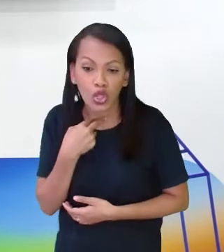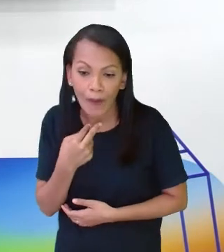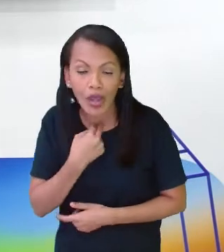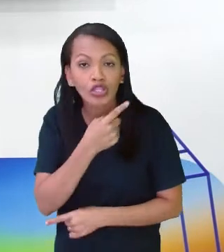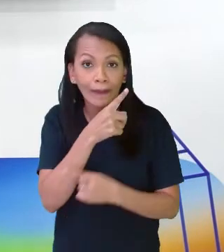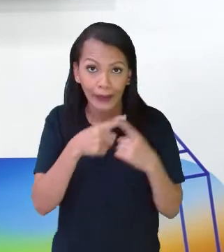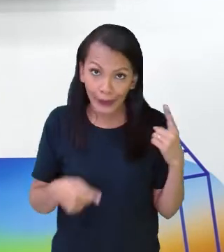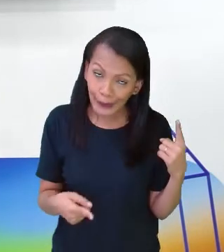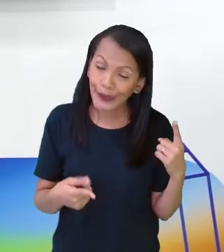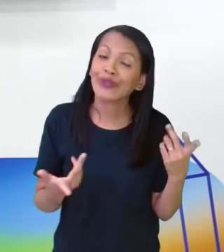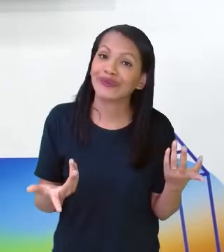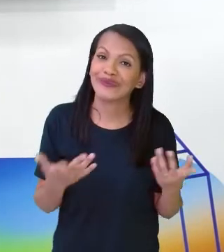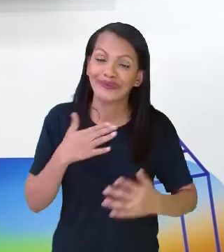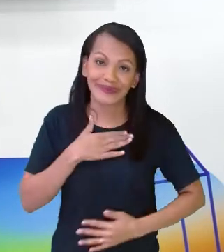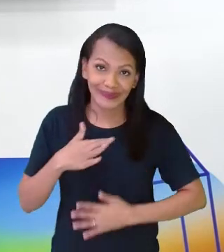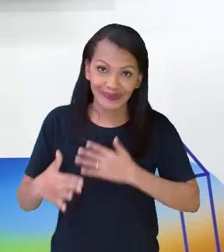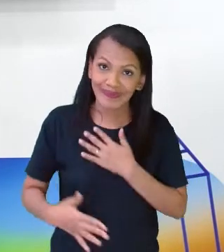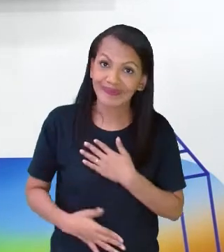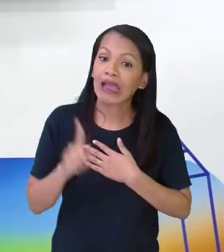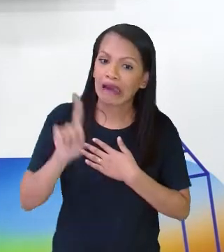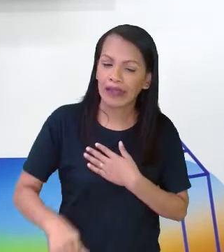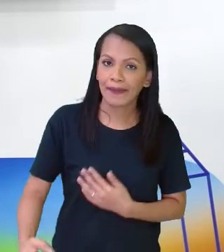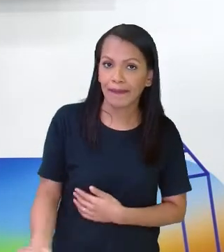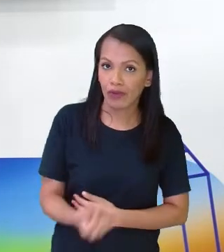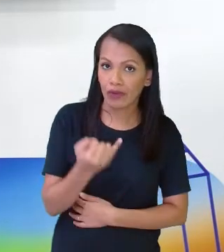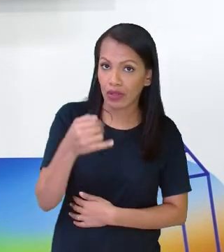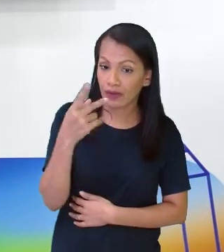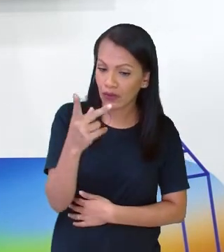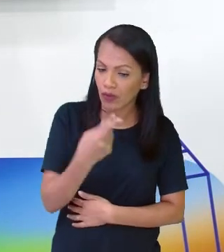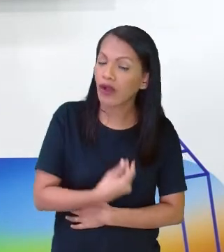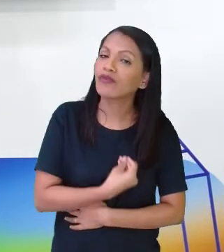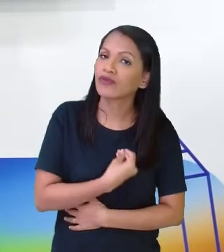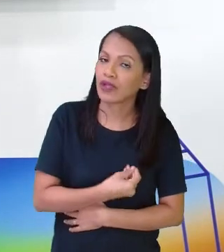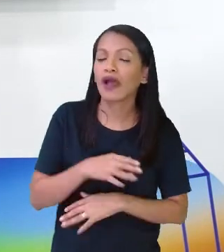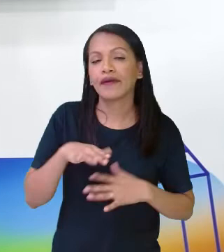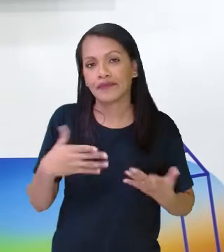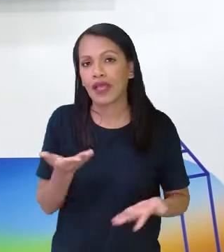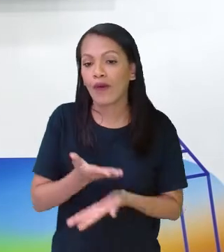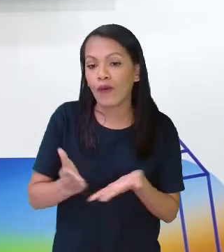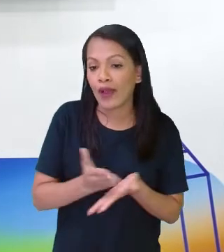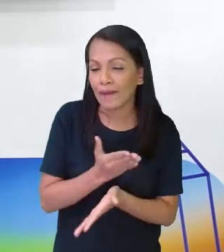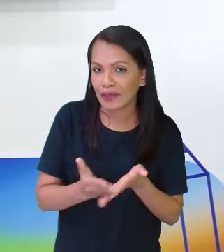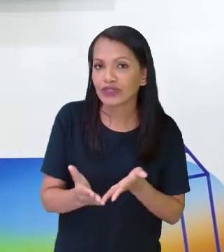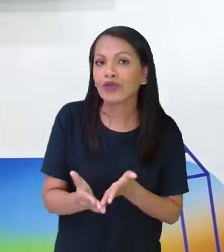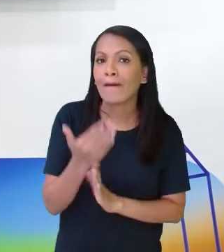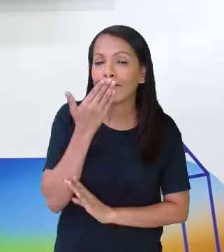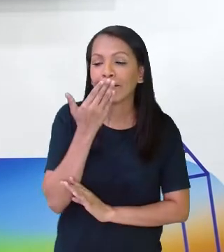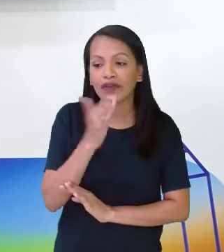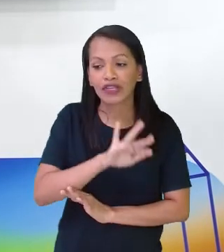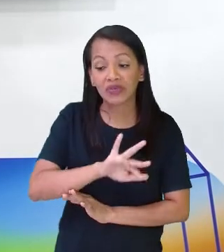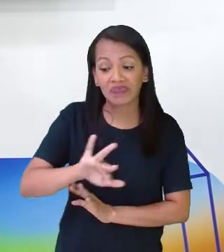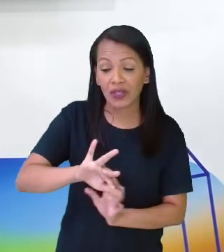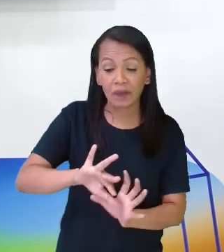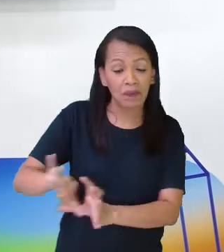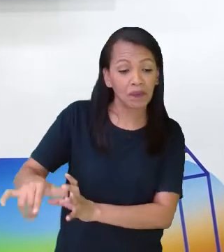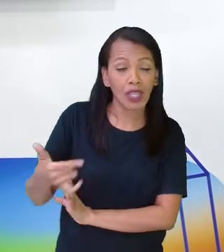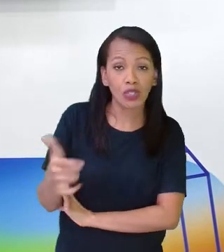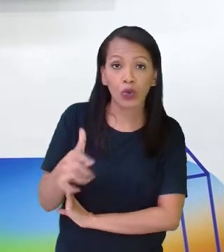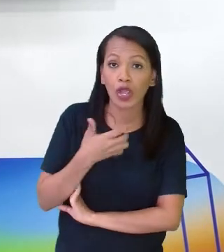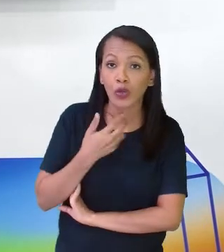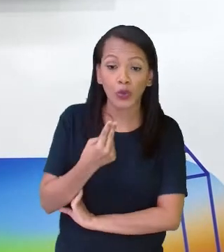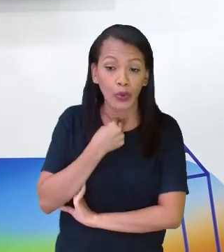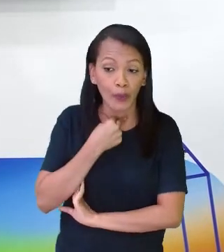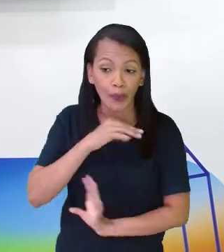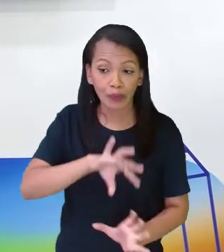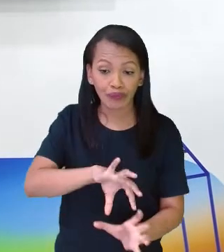performance, você trabalhe com o corpo, isso seja muito importante na sua vida, aí algumas pessoas levam isso para um outro, mas aí é um